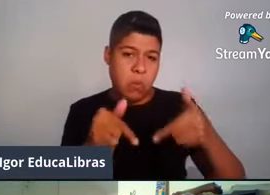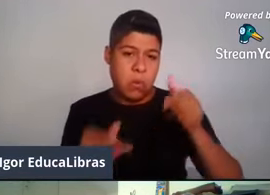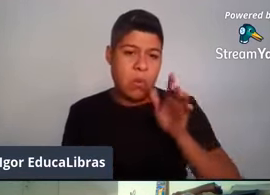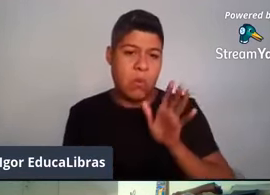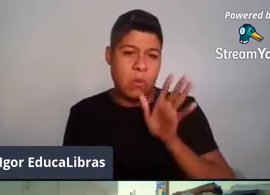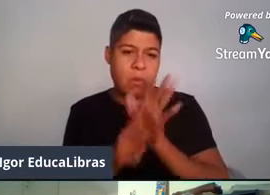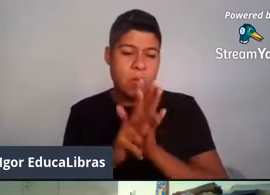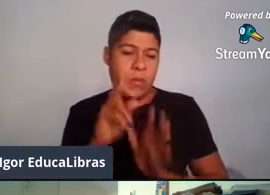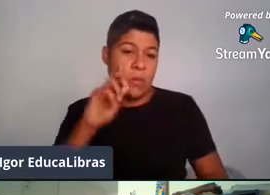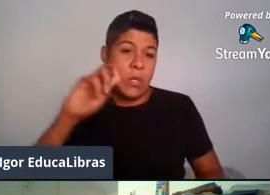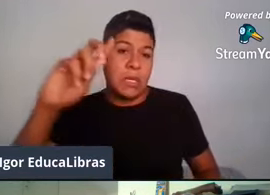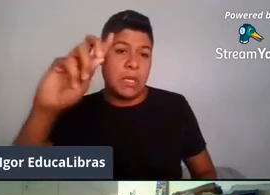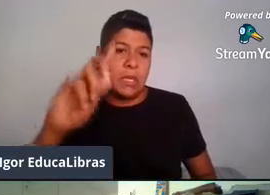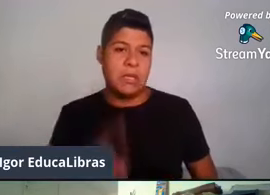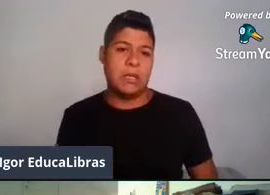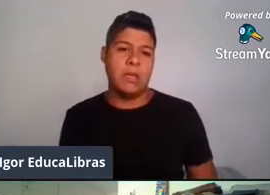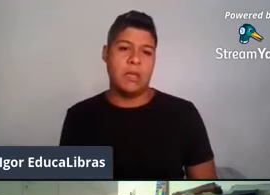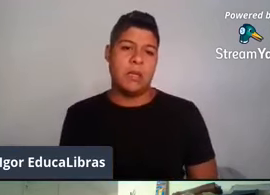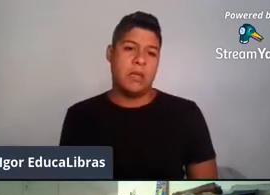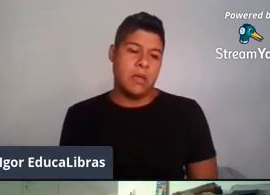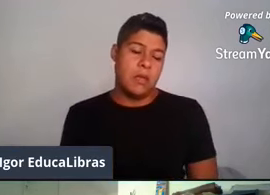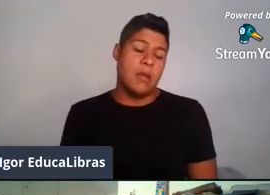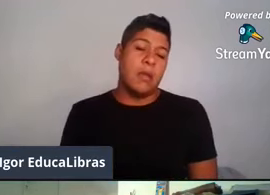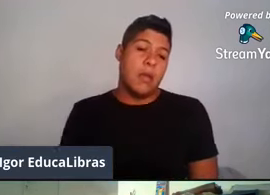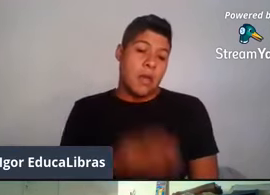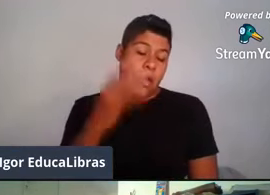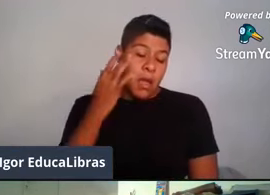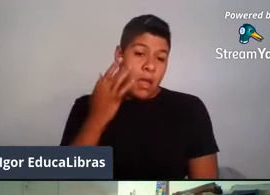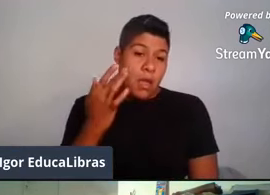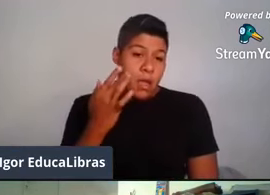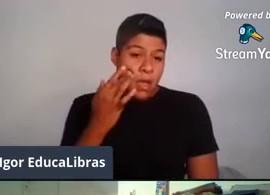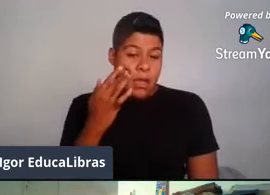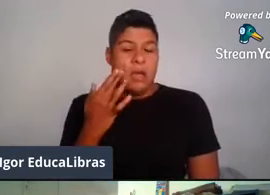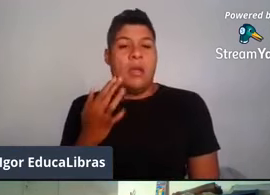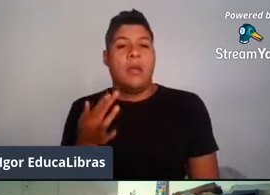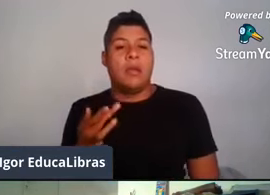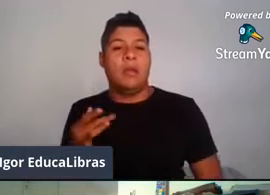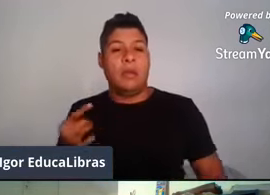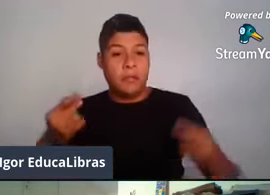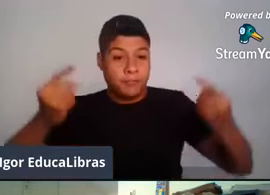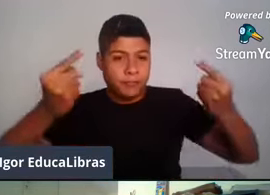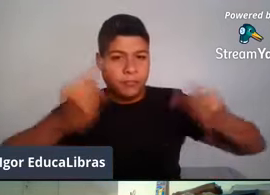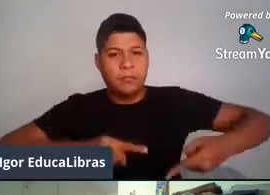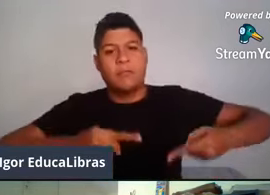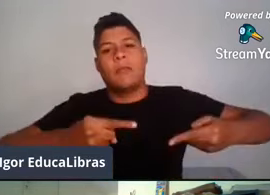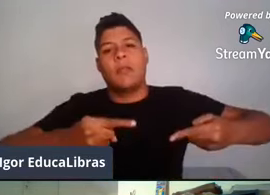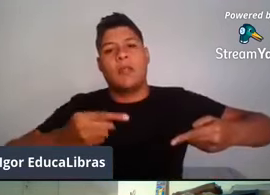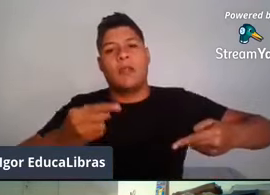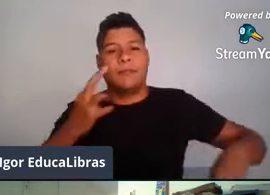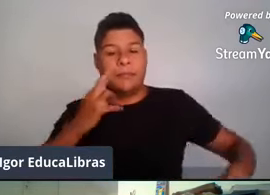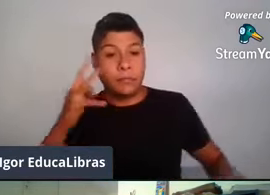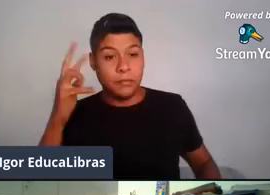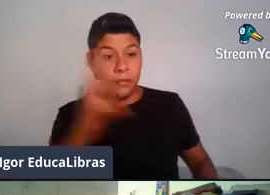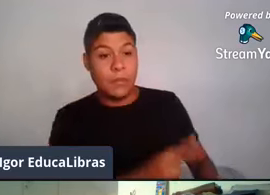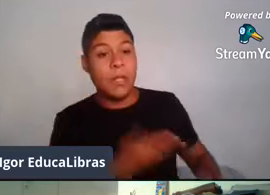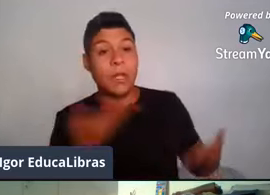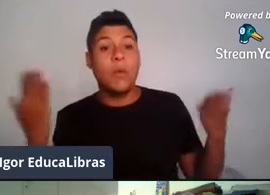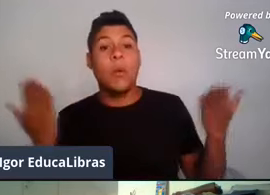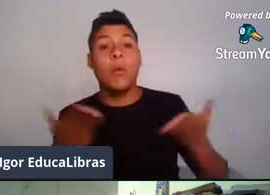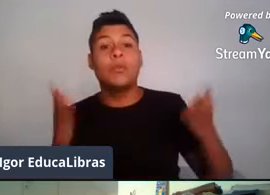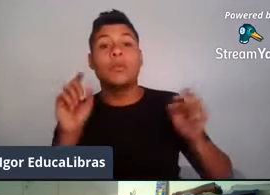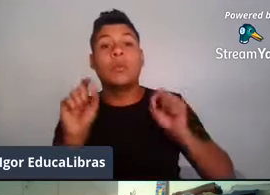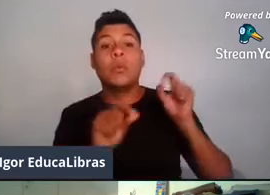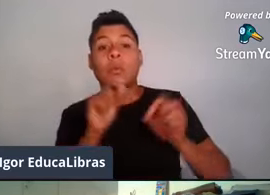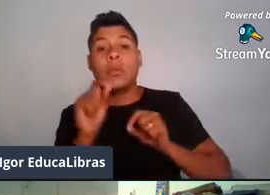dias atuais? Eu acho que esse é o grande desafio, Cid. O maior de todos que eu enxergo hoje é fazer